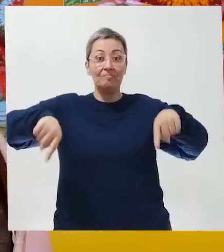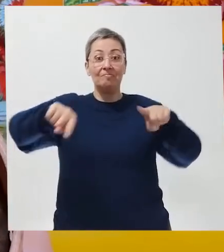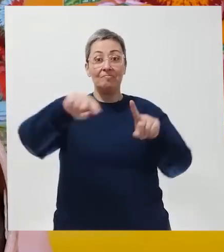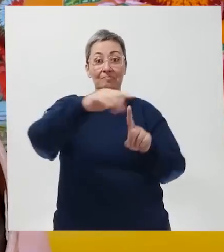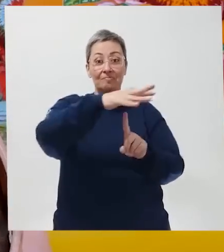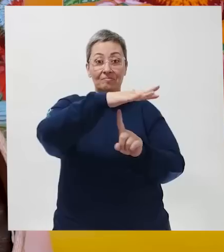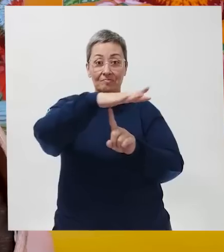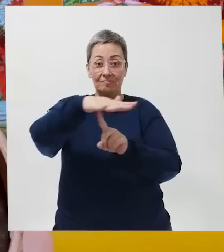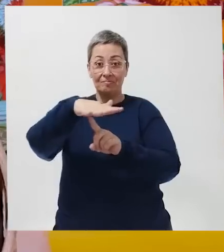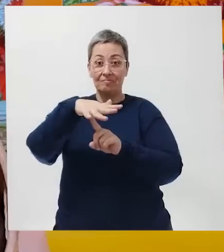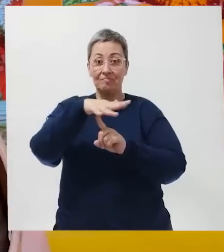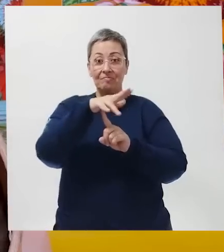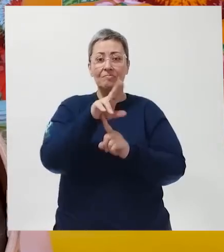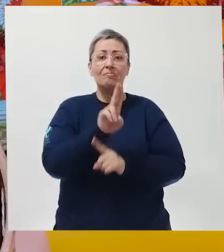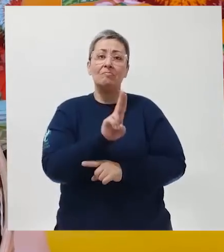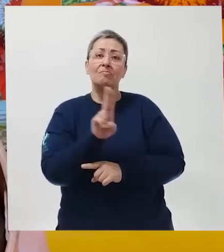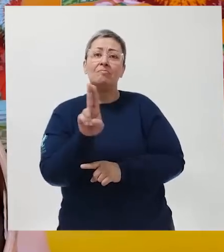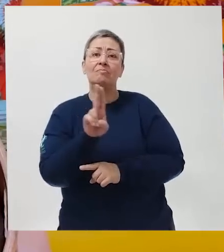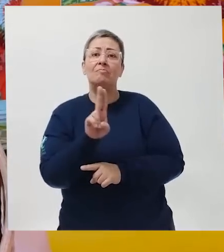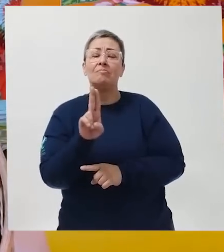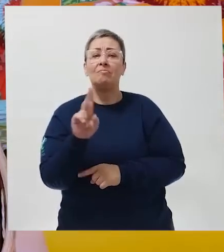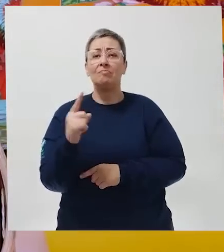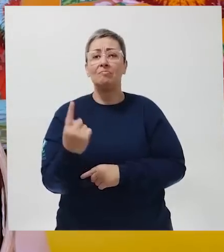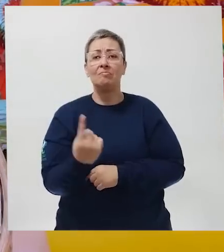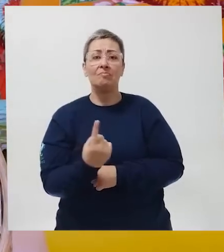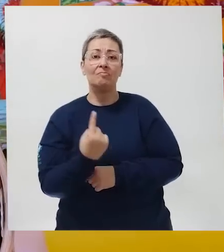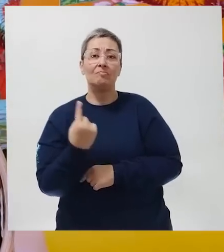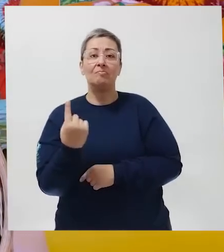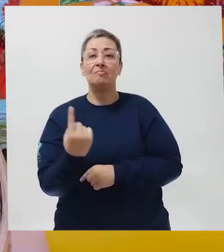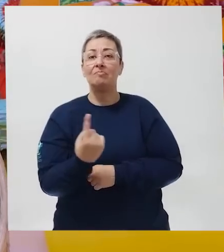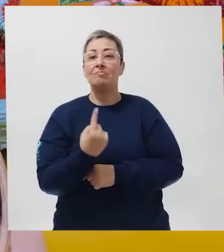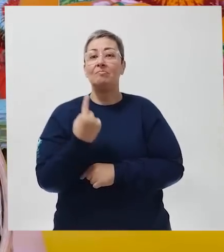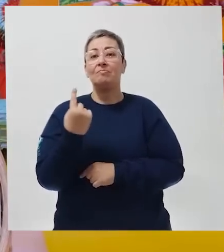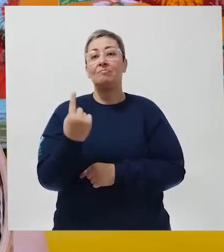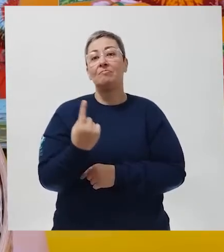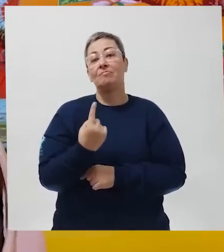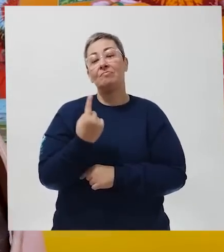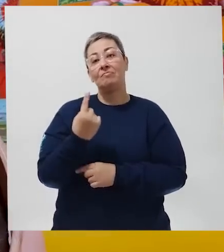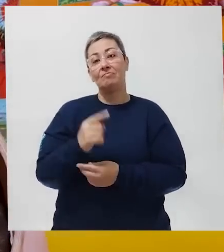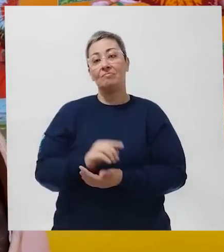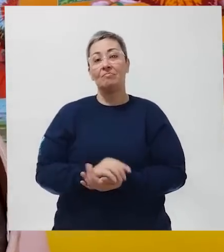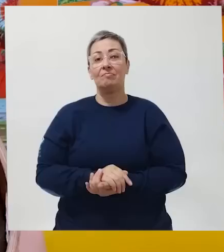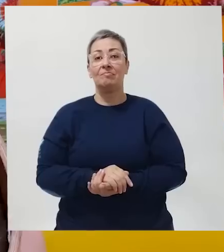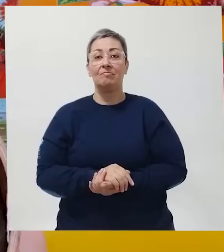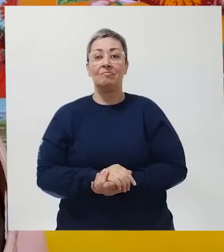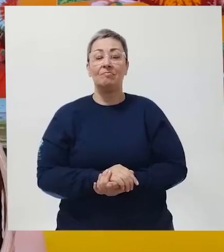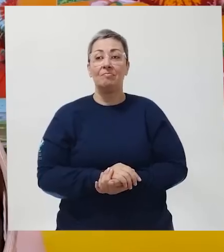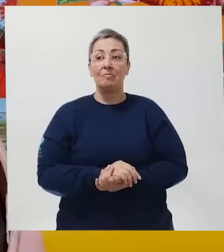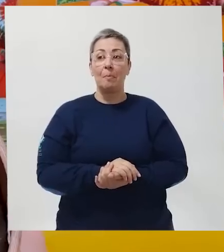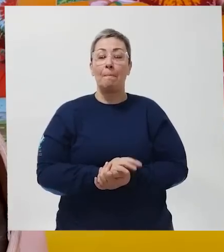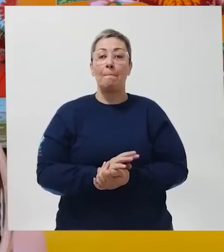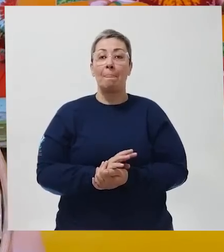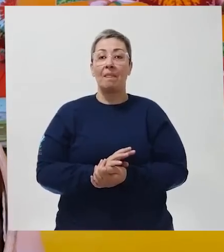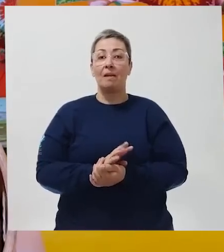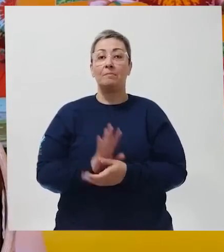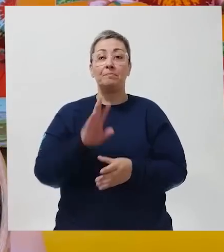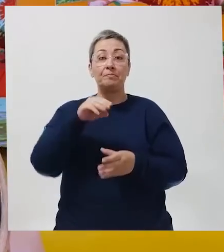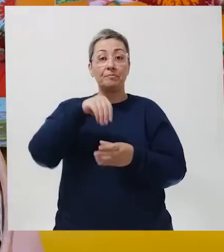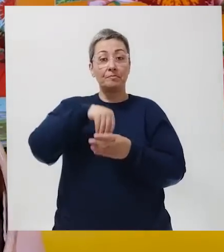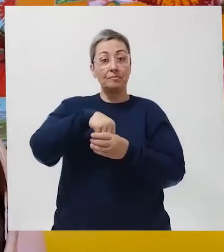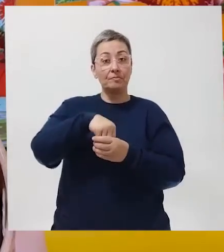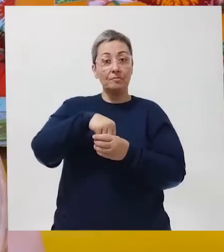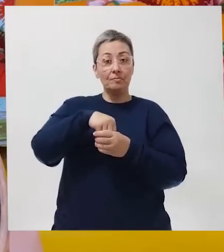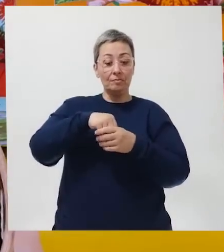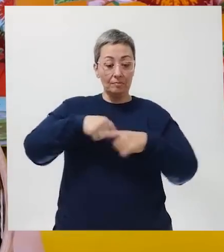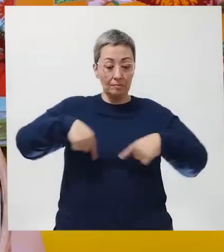Nessa rua tem um bosque que se chama